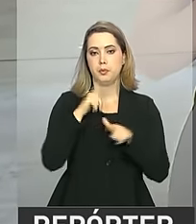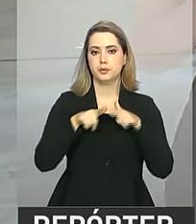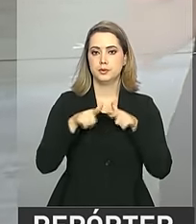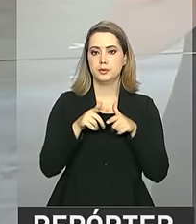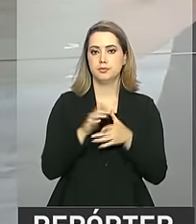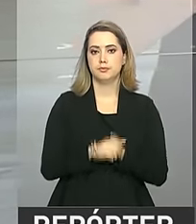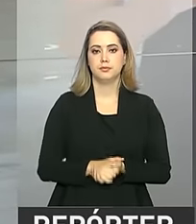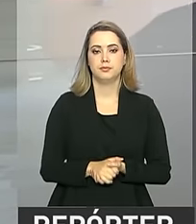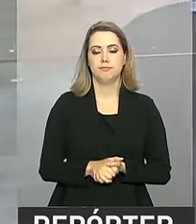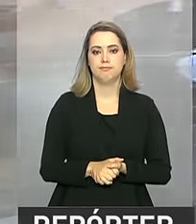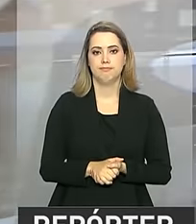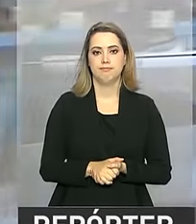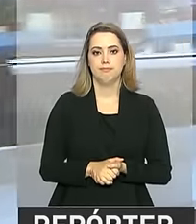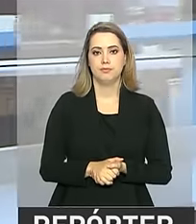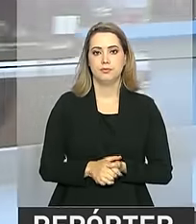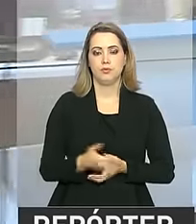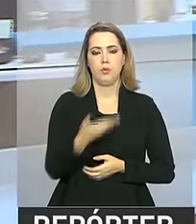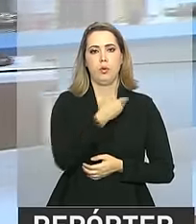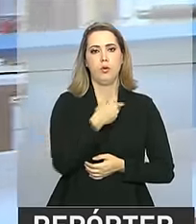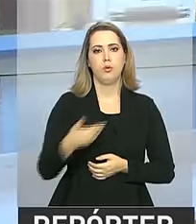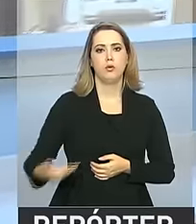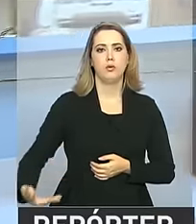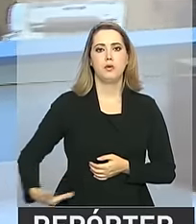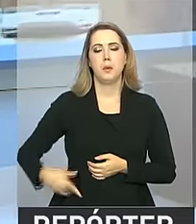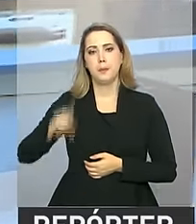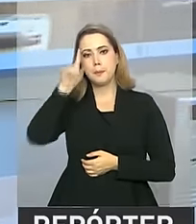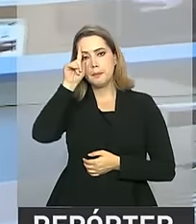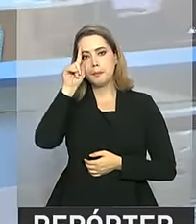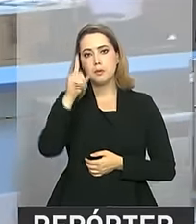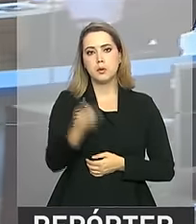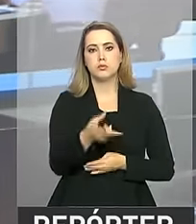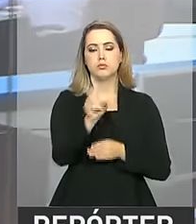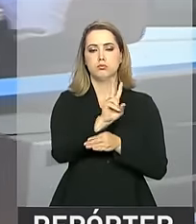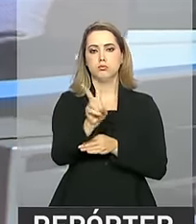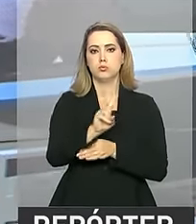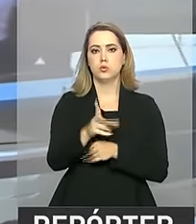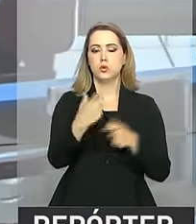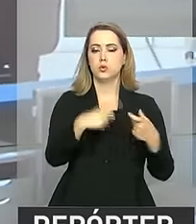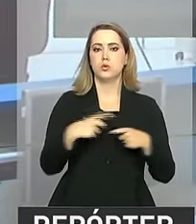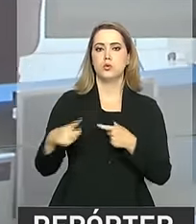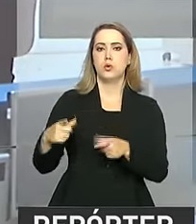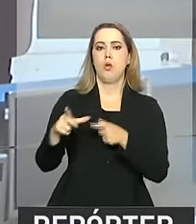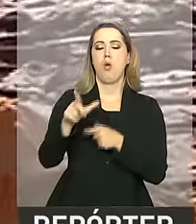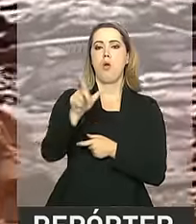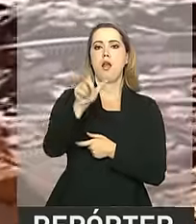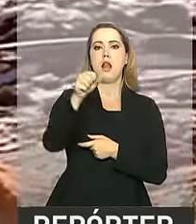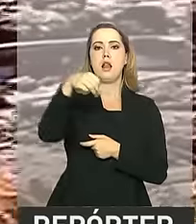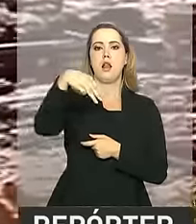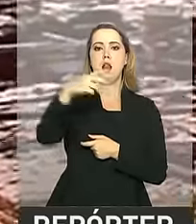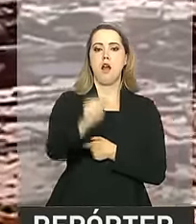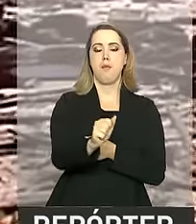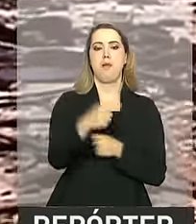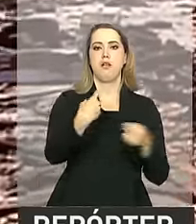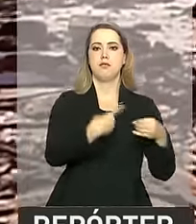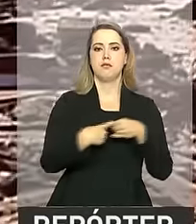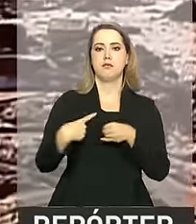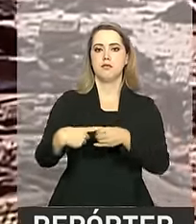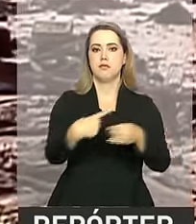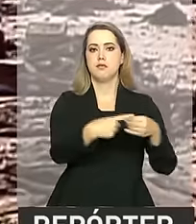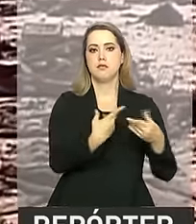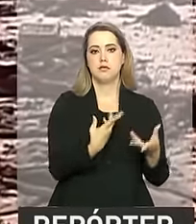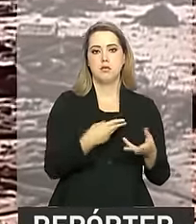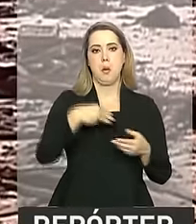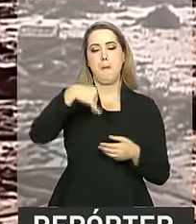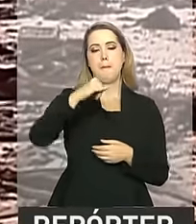Carolina. E o governo determinou uma vistoria nos locais atingidos pela lama após o rompimento da barragem de Fundão na região